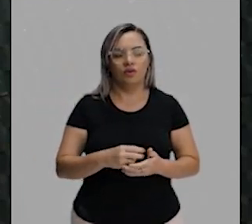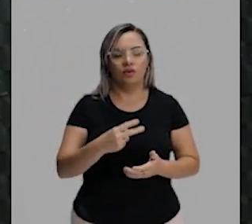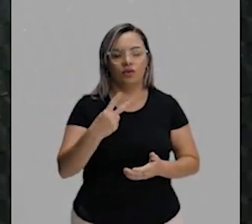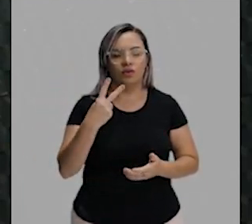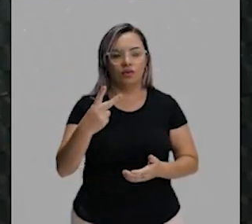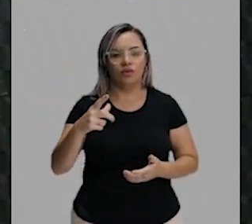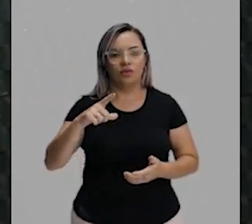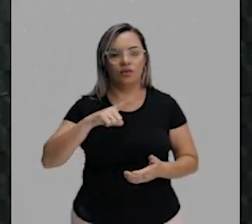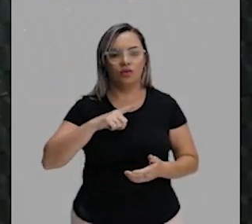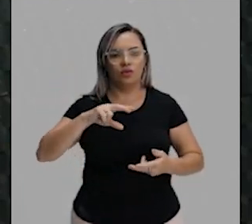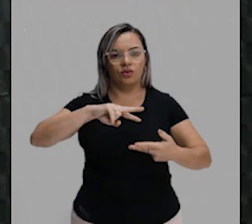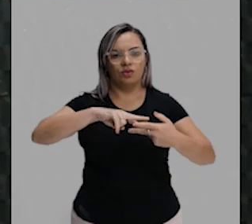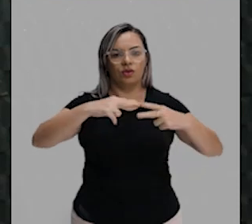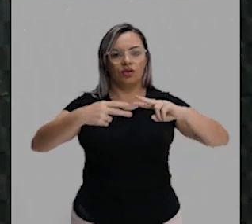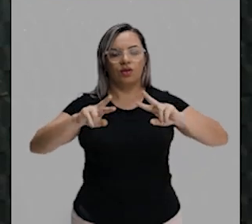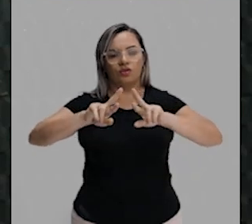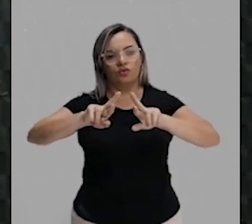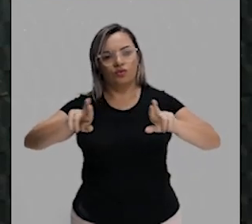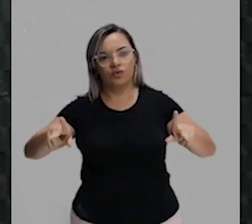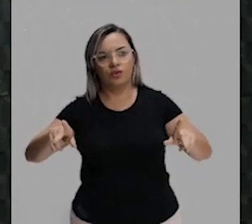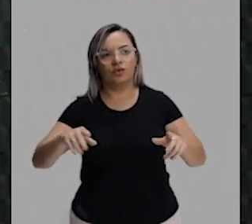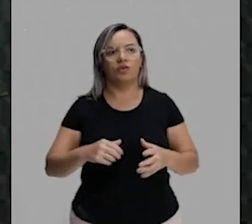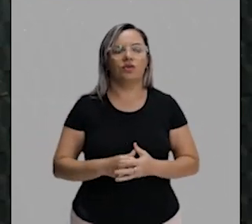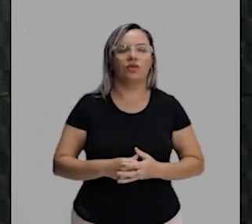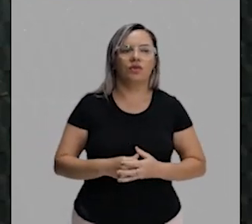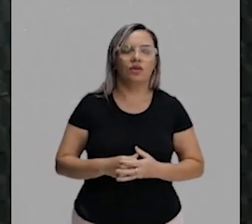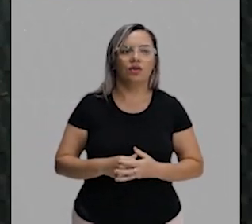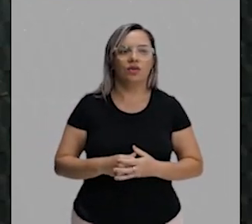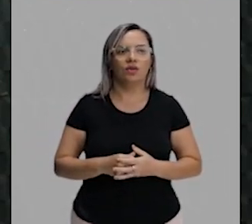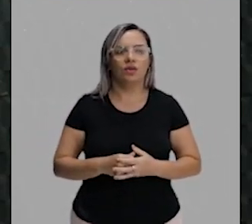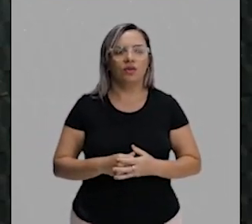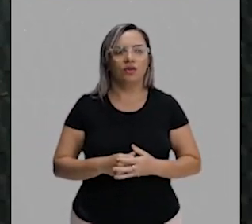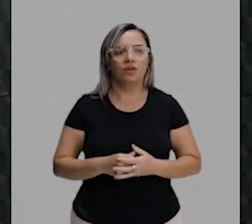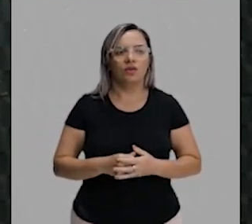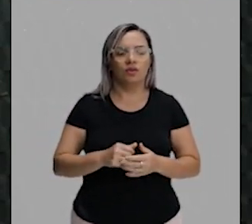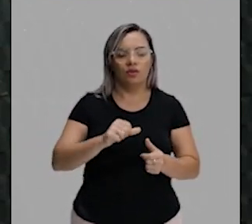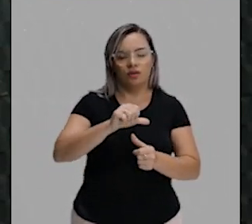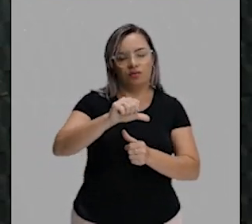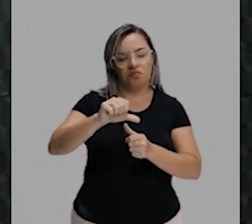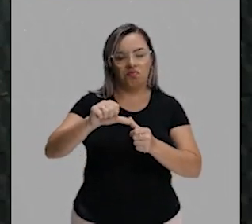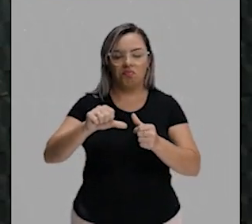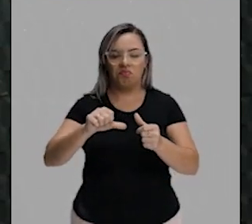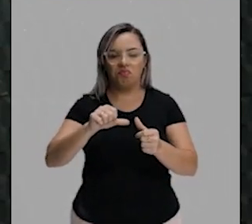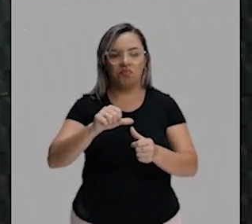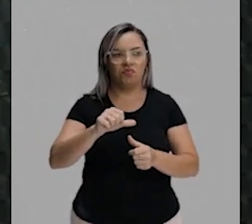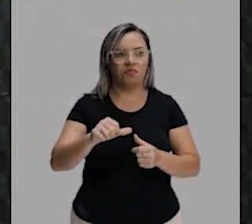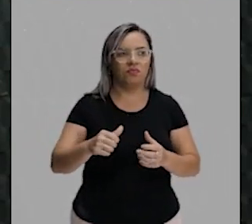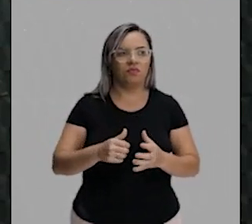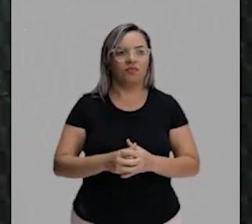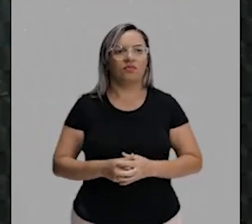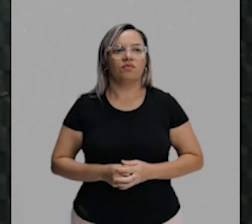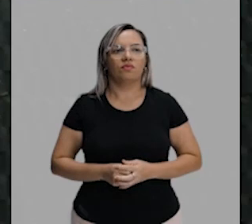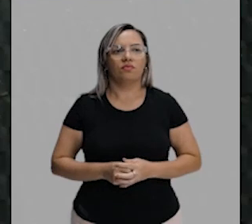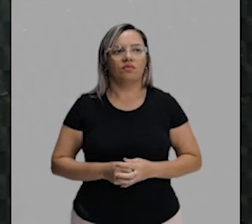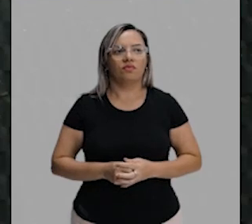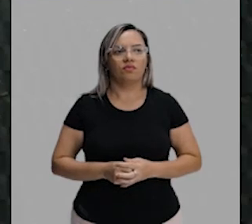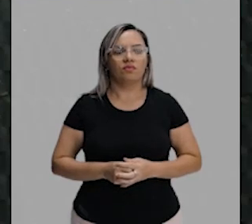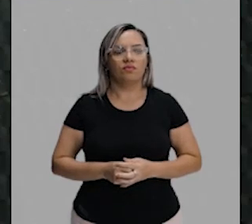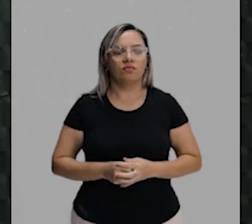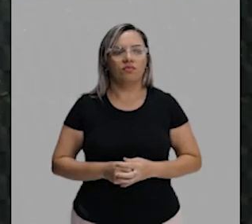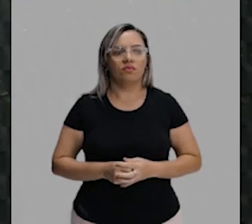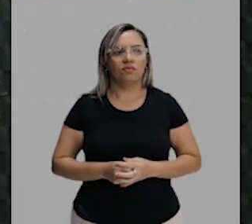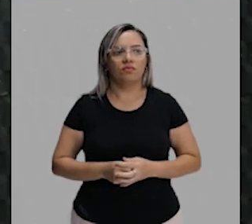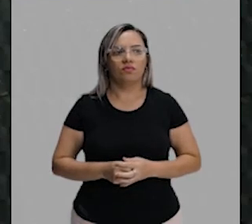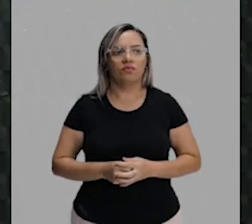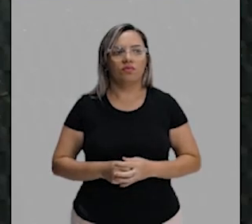2 alelos diferentes. Só que aqui eu coloquei alterada a ordem, mas tanto faz. Eu vou até colocar esse Y aqui para poder